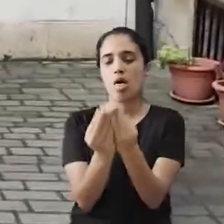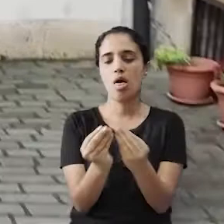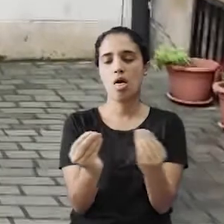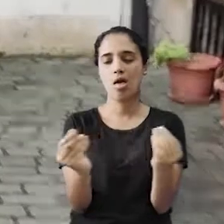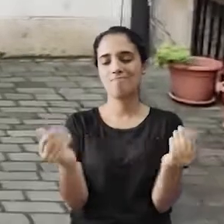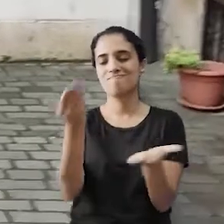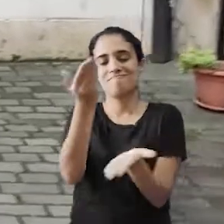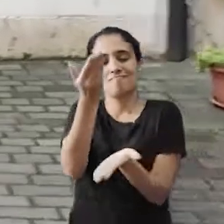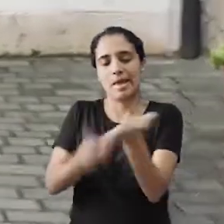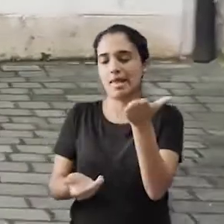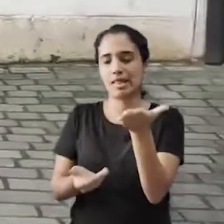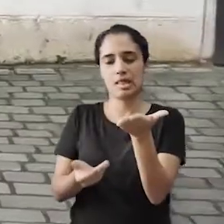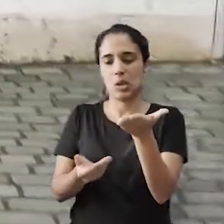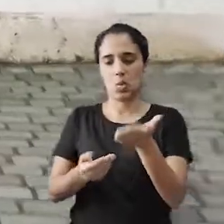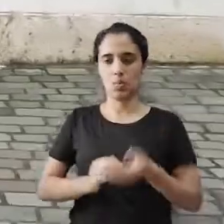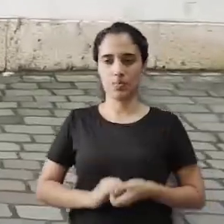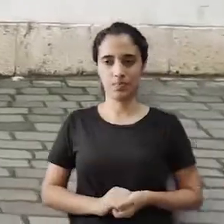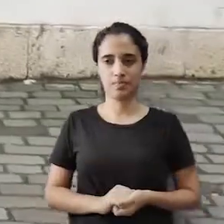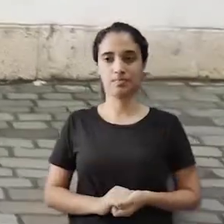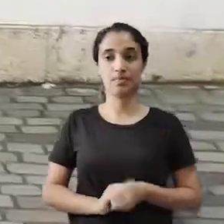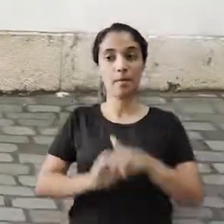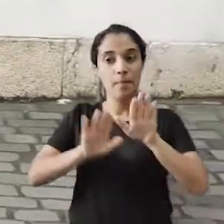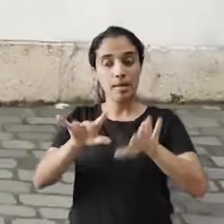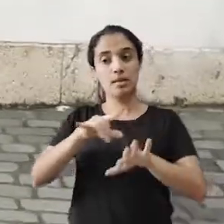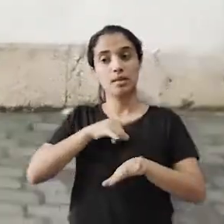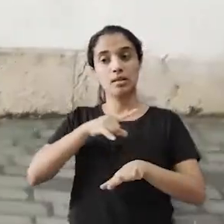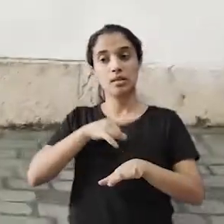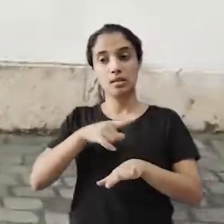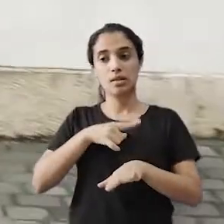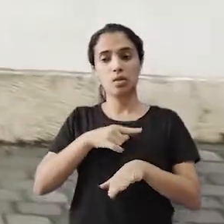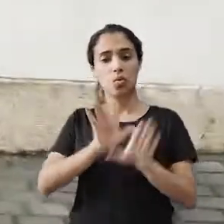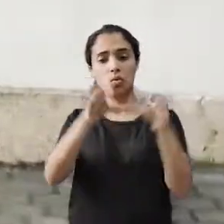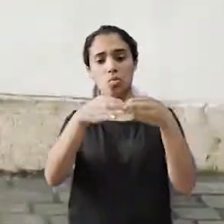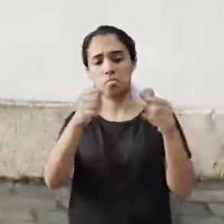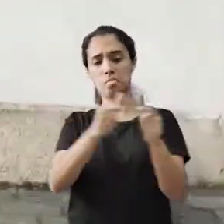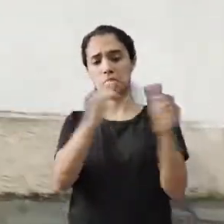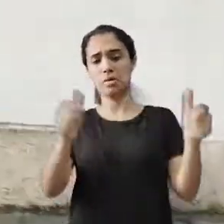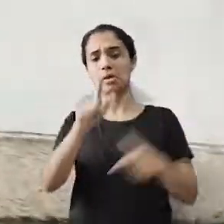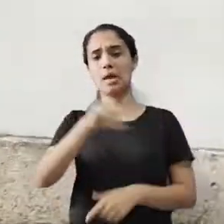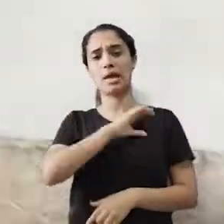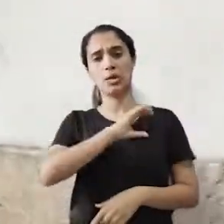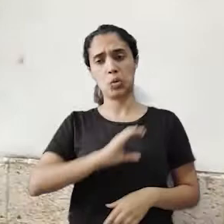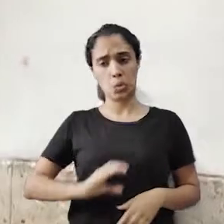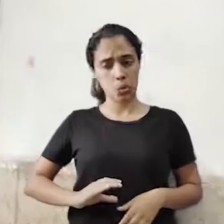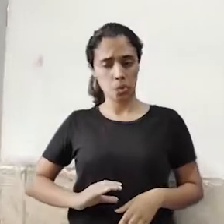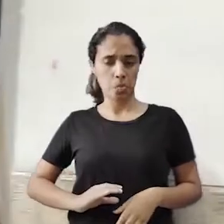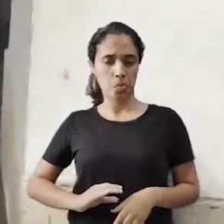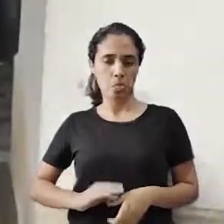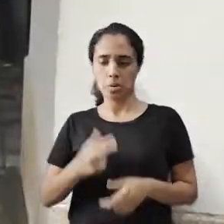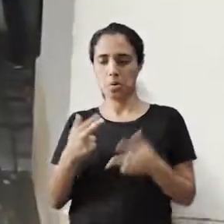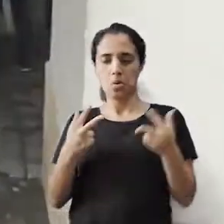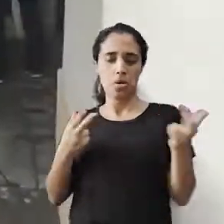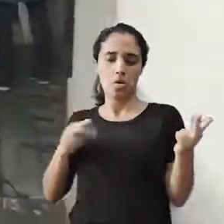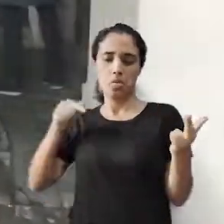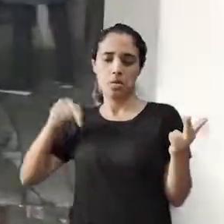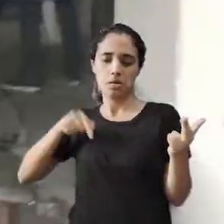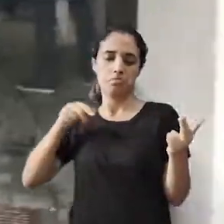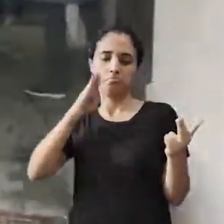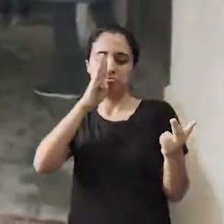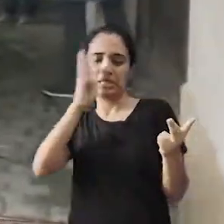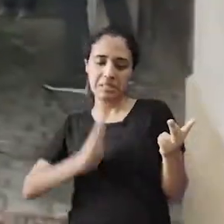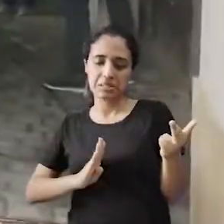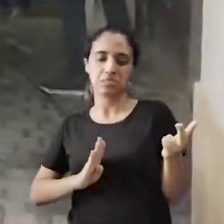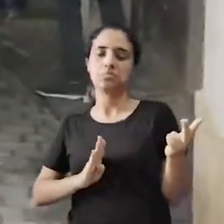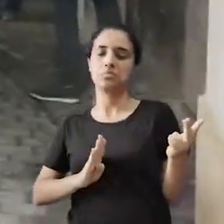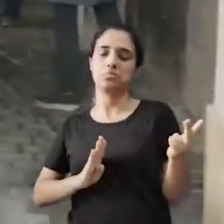quase tudo aqui próximo foi destruído. Mas eles são católicos, né? E igual